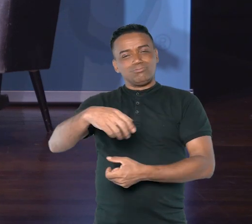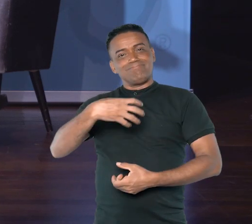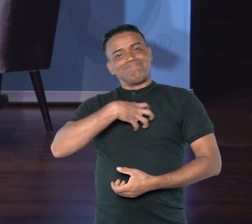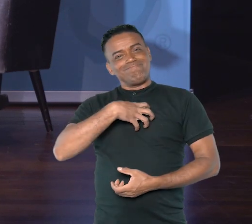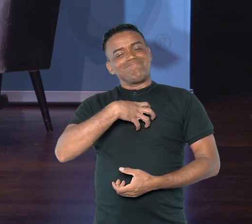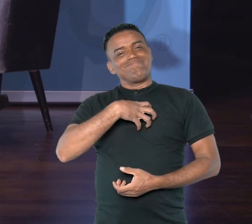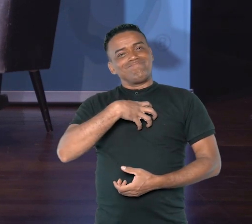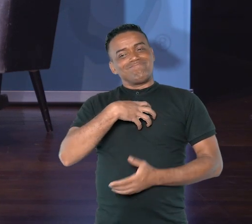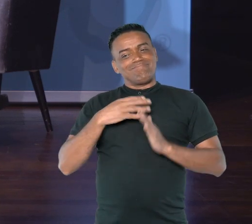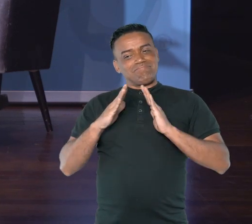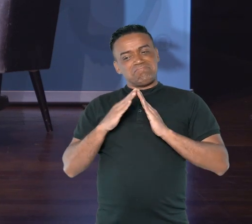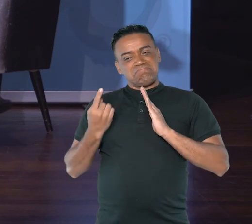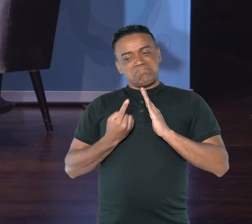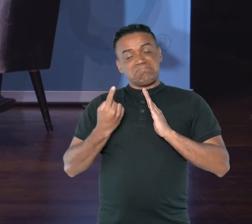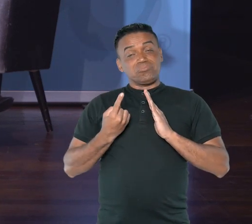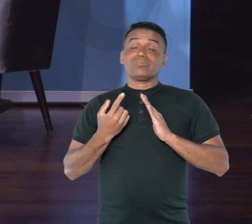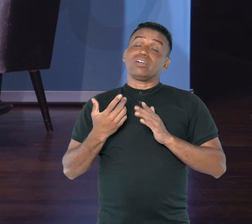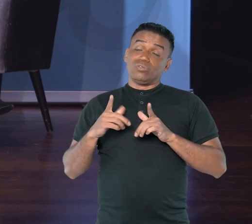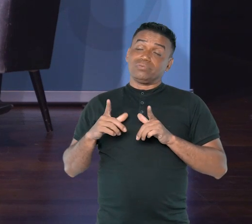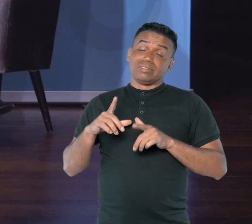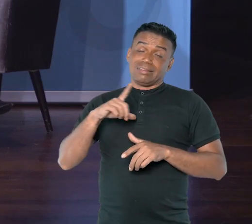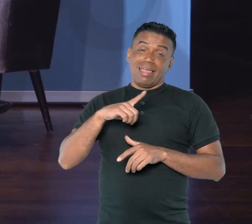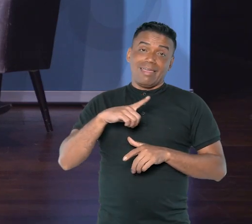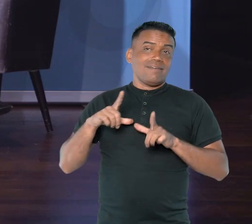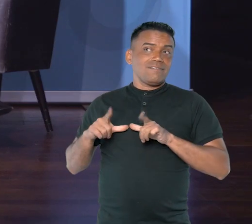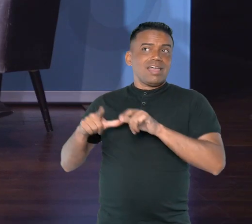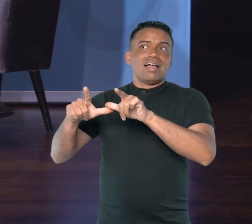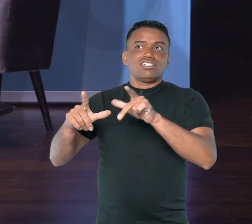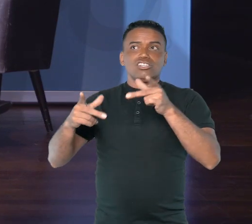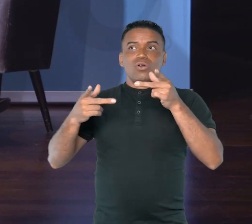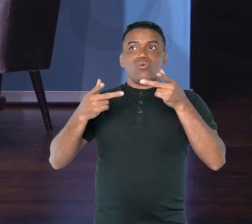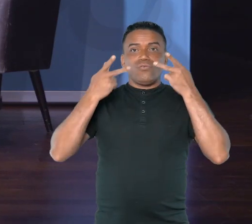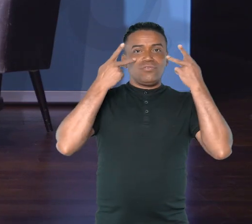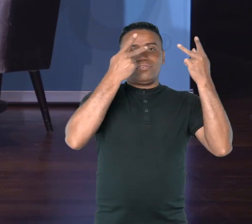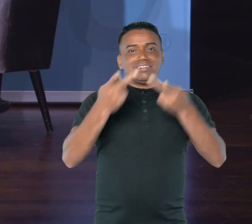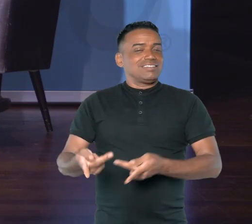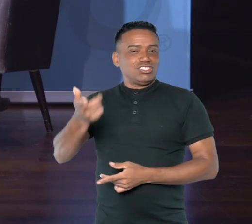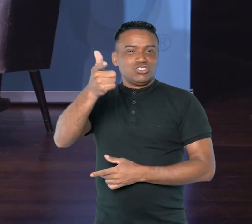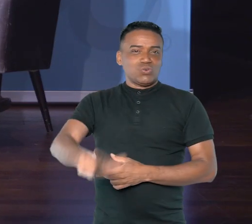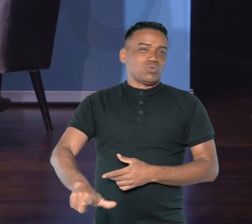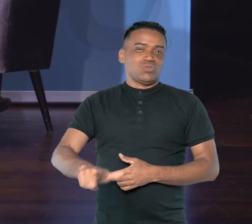Então, foram viagens que eu refiz, né? Trajetos que eu refiz.